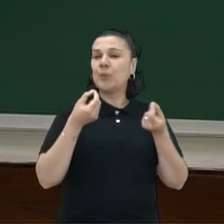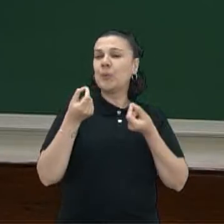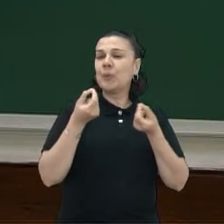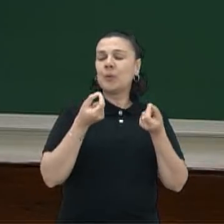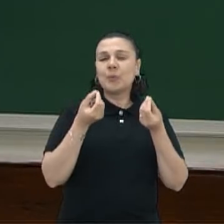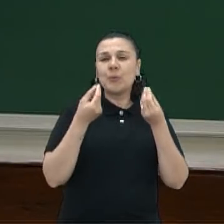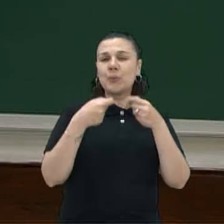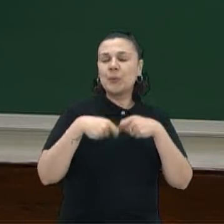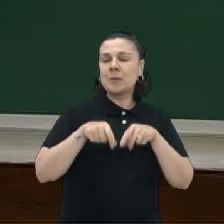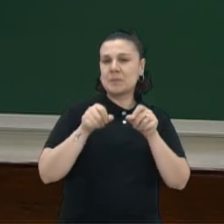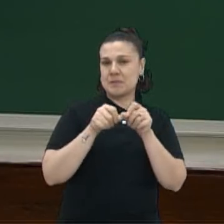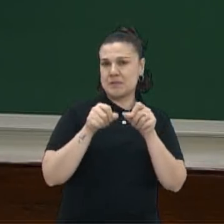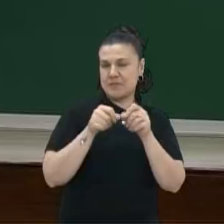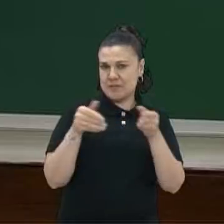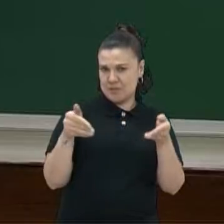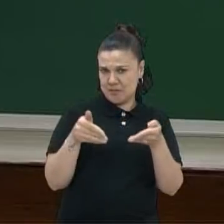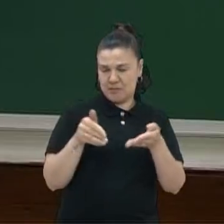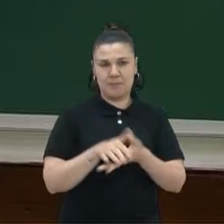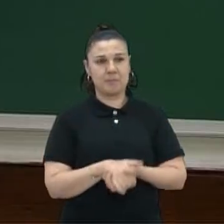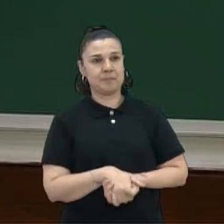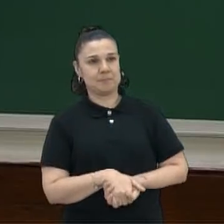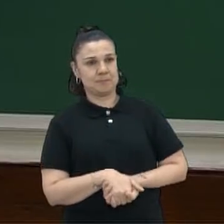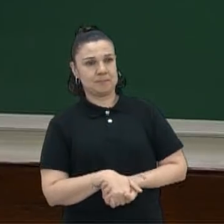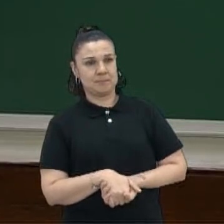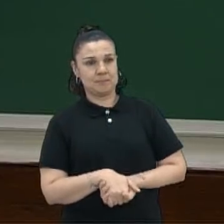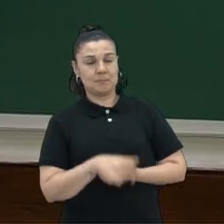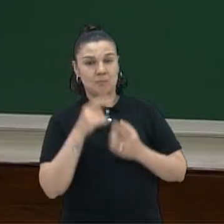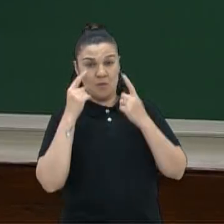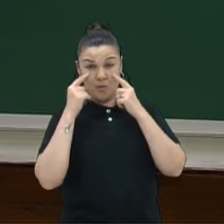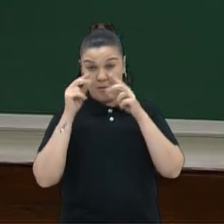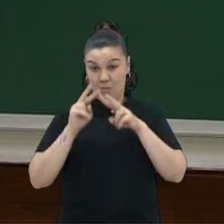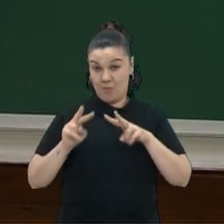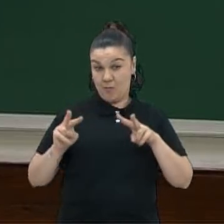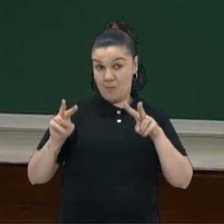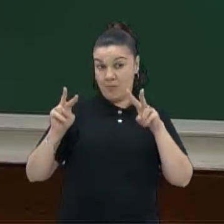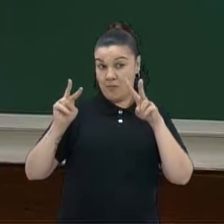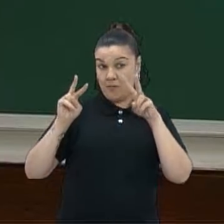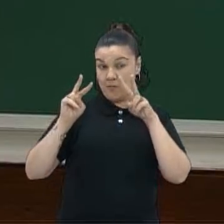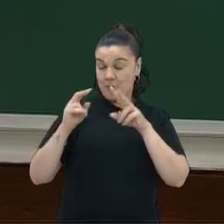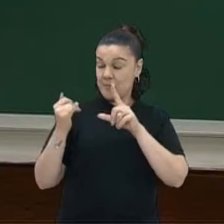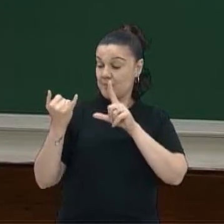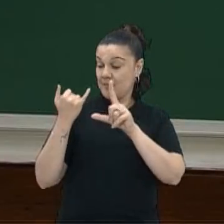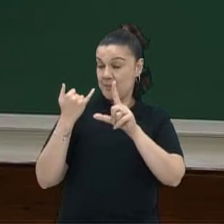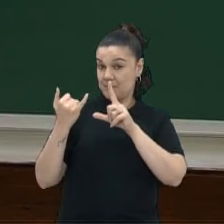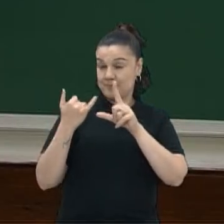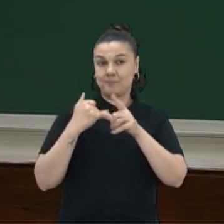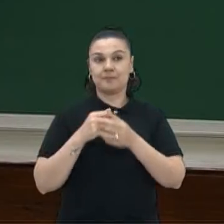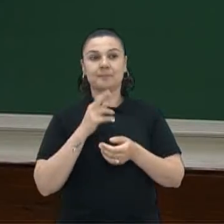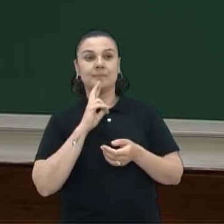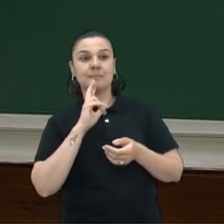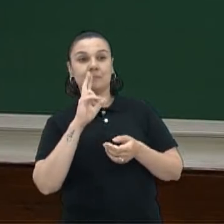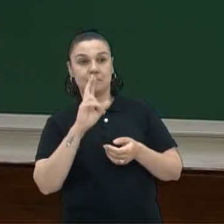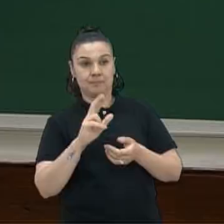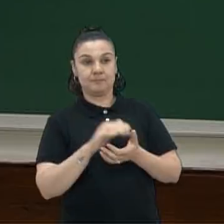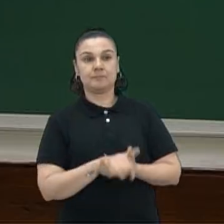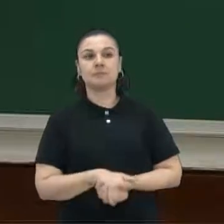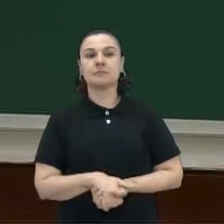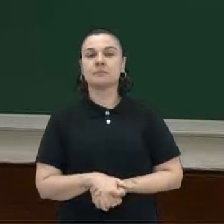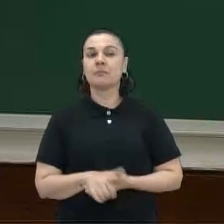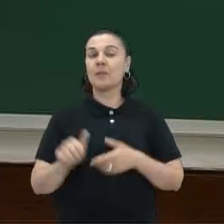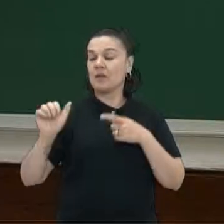você precisa fazer a partir dessa imagem? Olha lá. Observe a imagem ao lado e